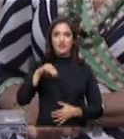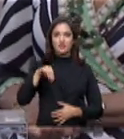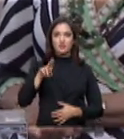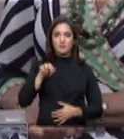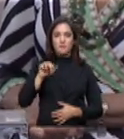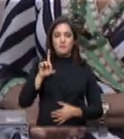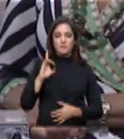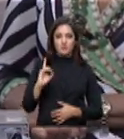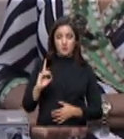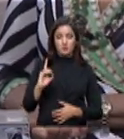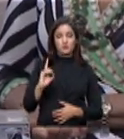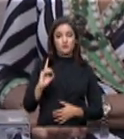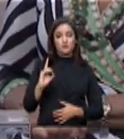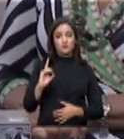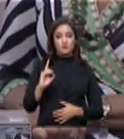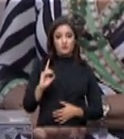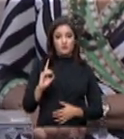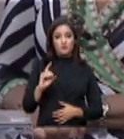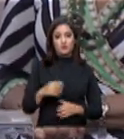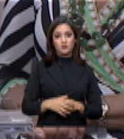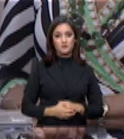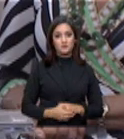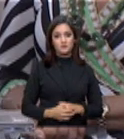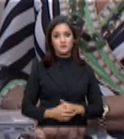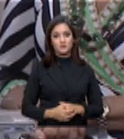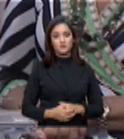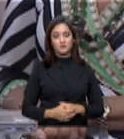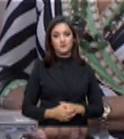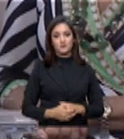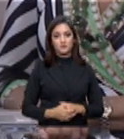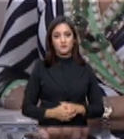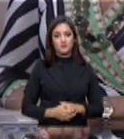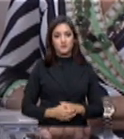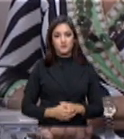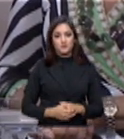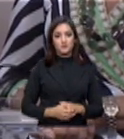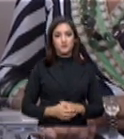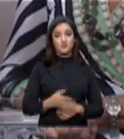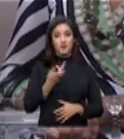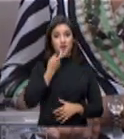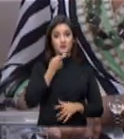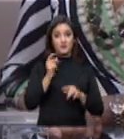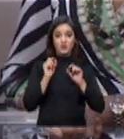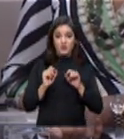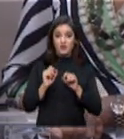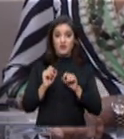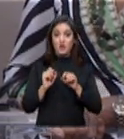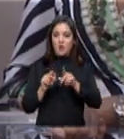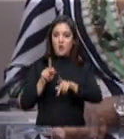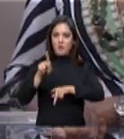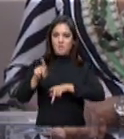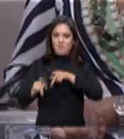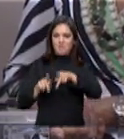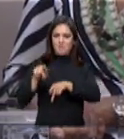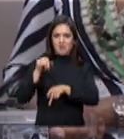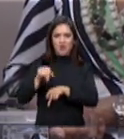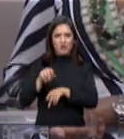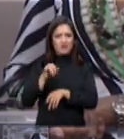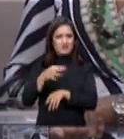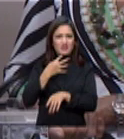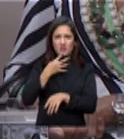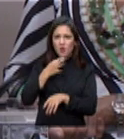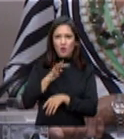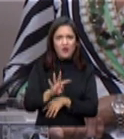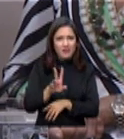na sua passagem literária, ele destaca que um povo que não conhece, não